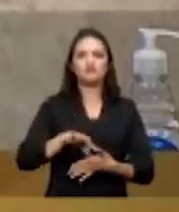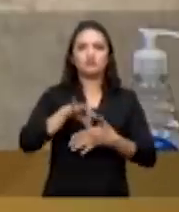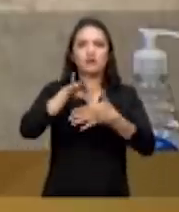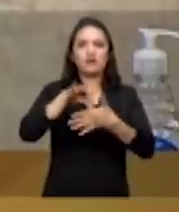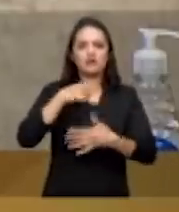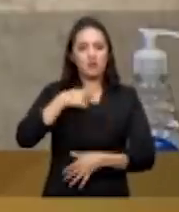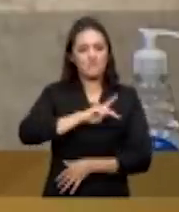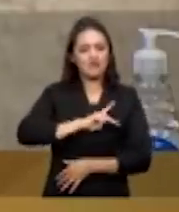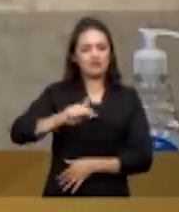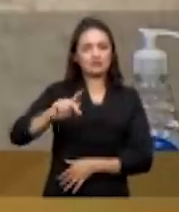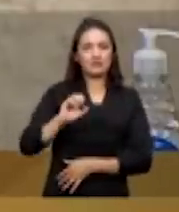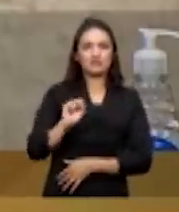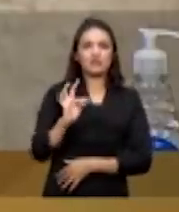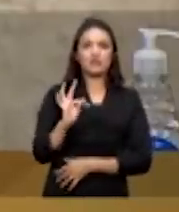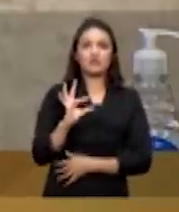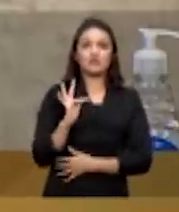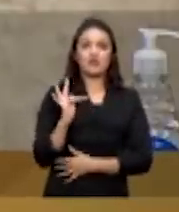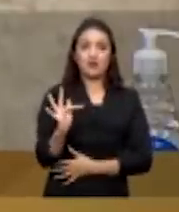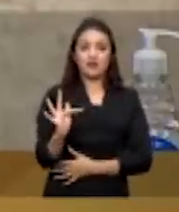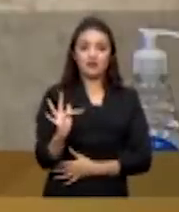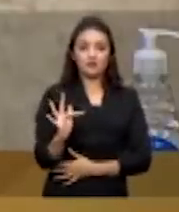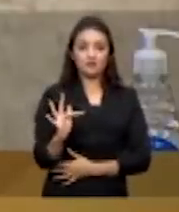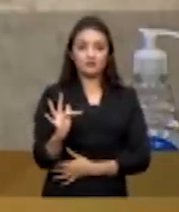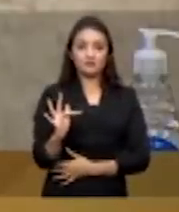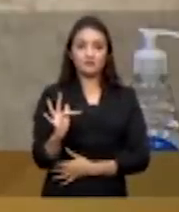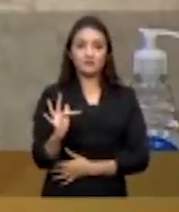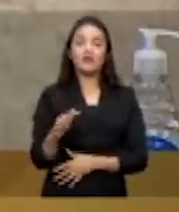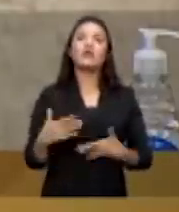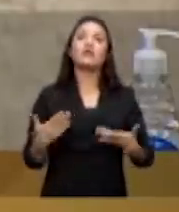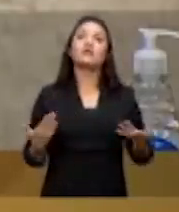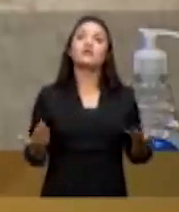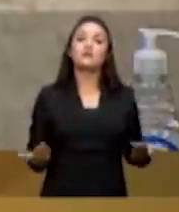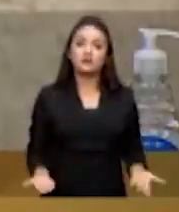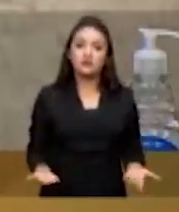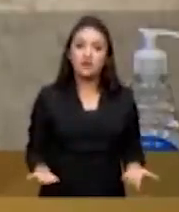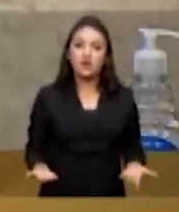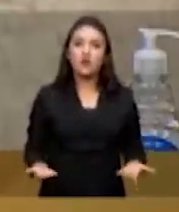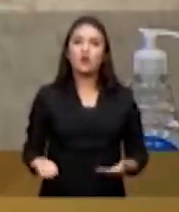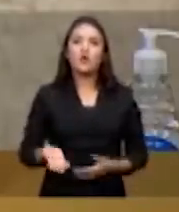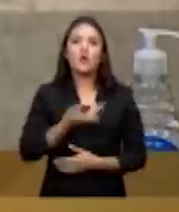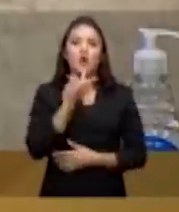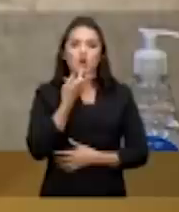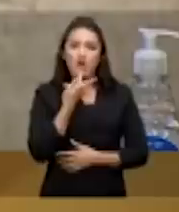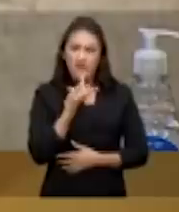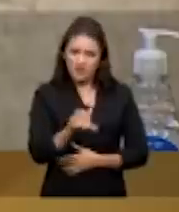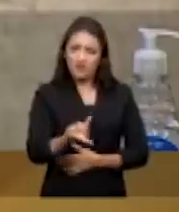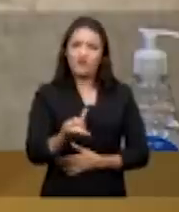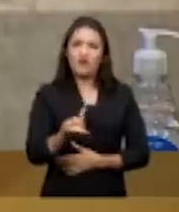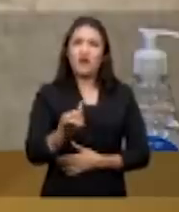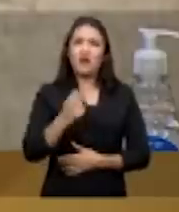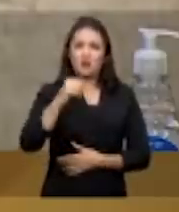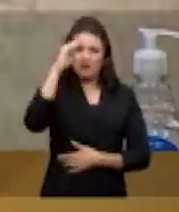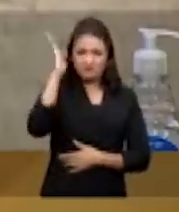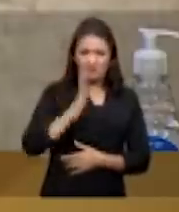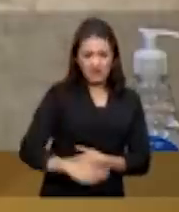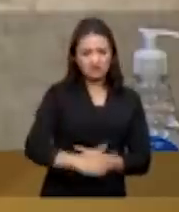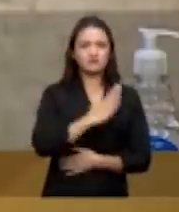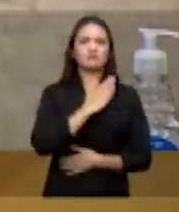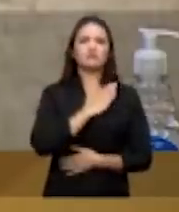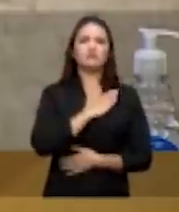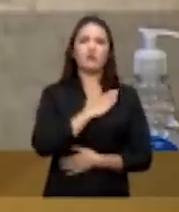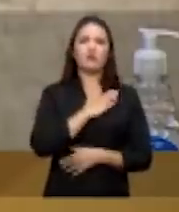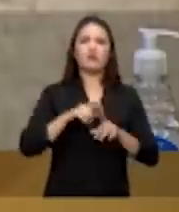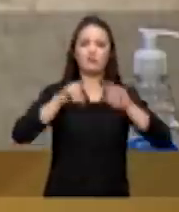do Supremo Tribunal Federal, impôs uma palavra de patriotismo e de